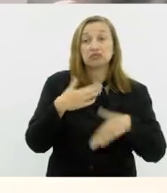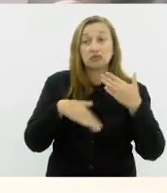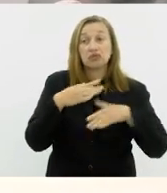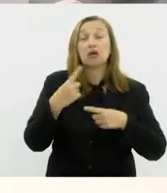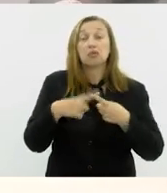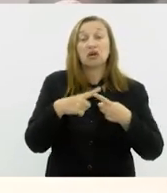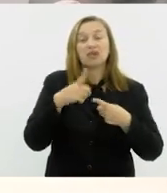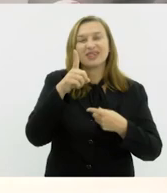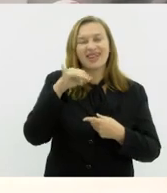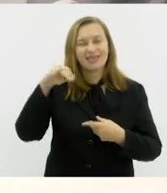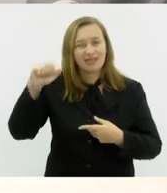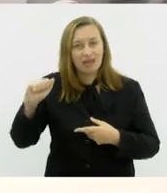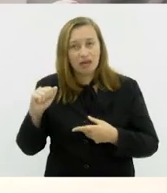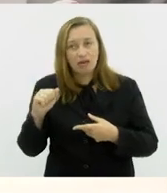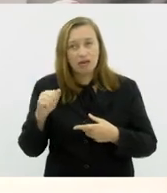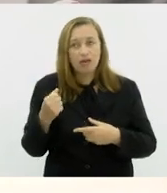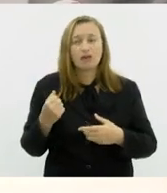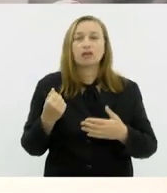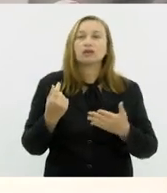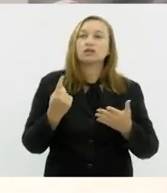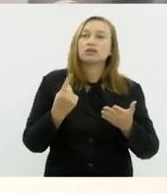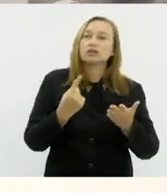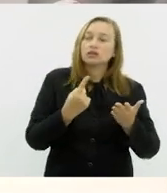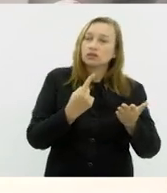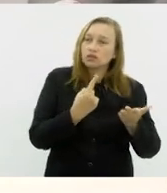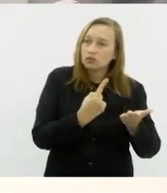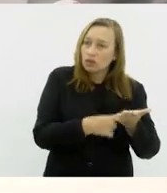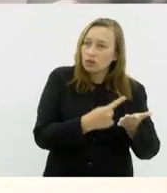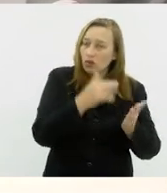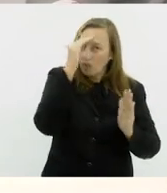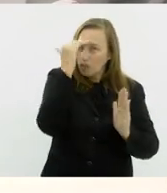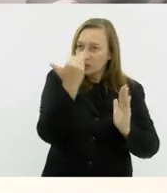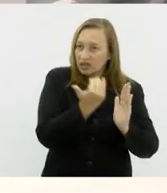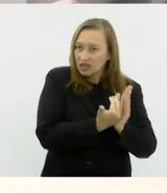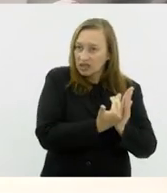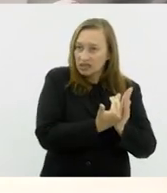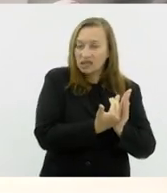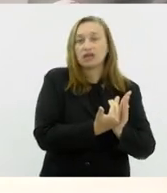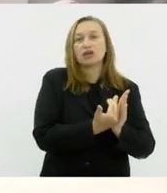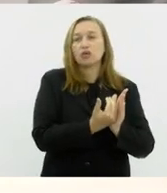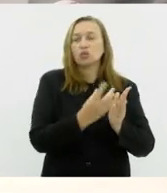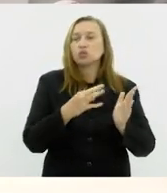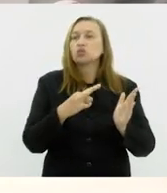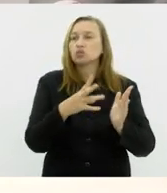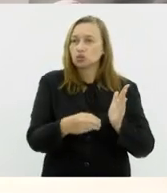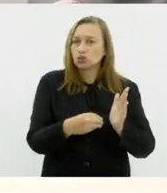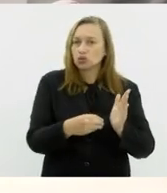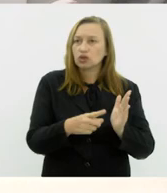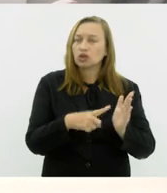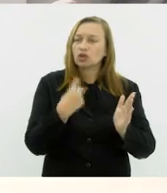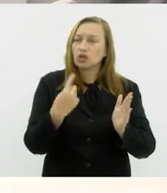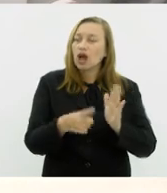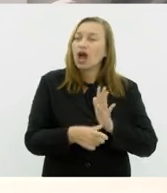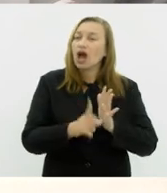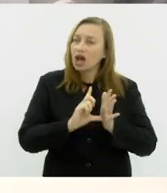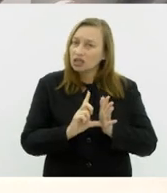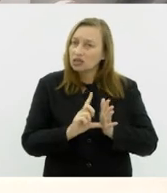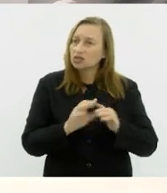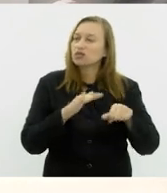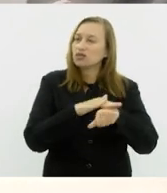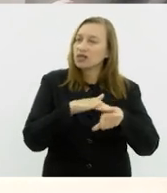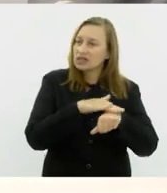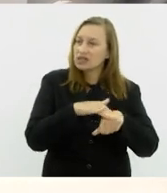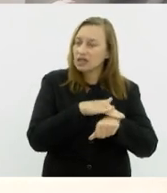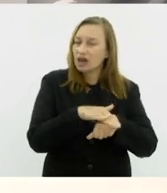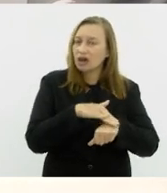DECEA legalizou rotas, estabeleceu alturas, etc., porque nós também consultamos antes. Antes de formular o